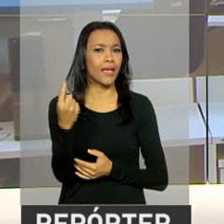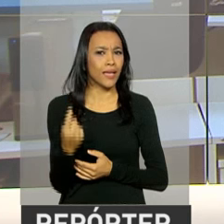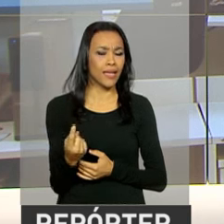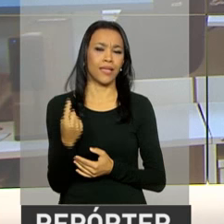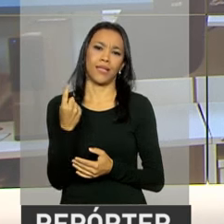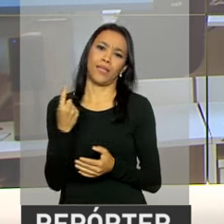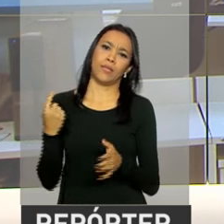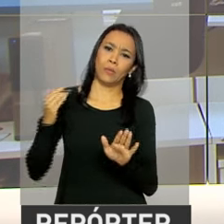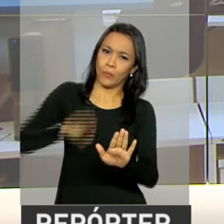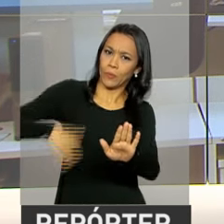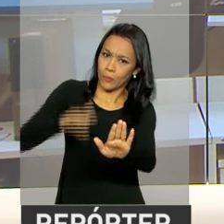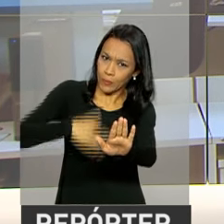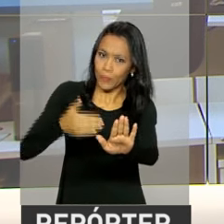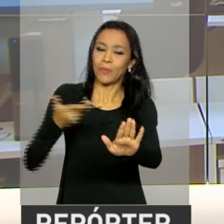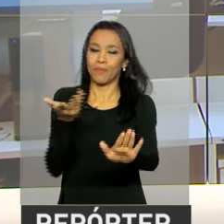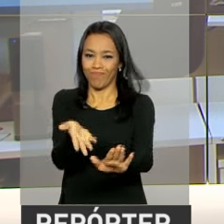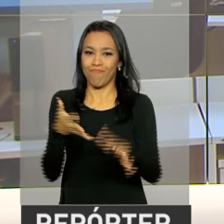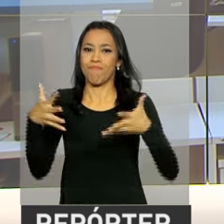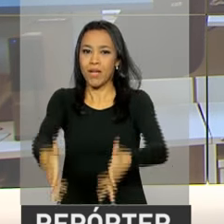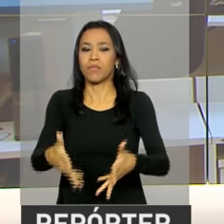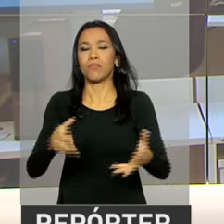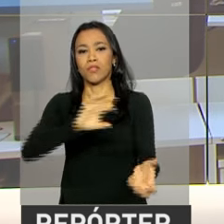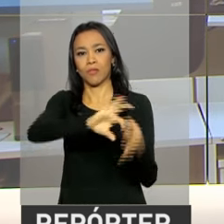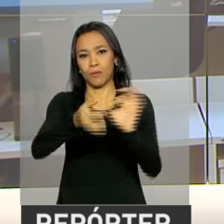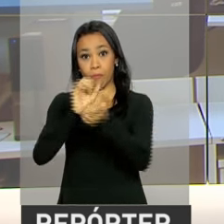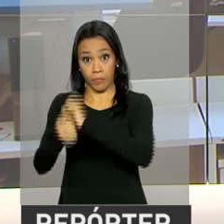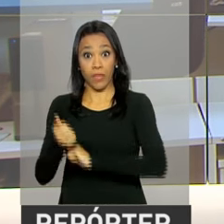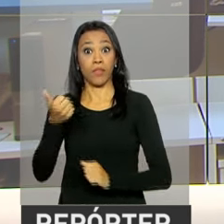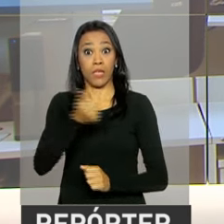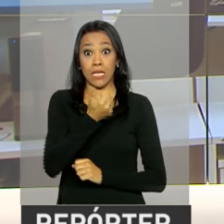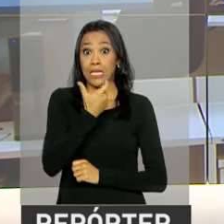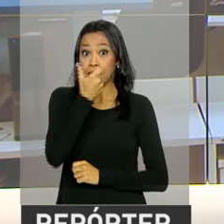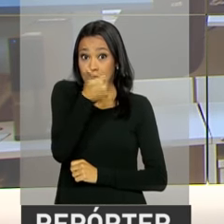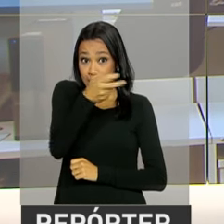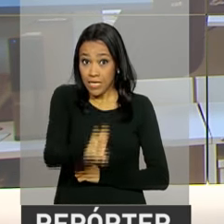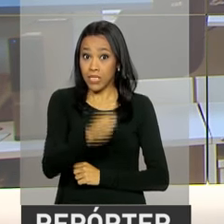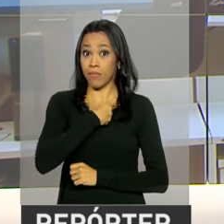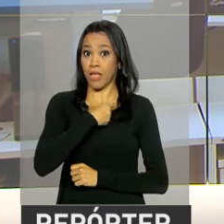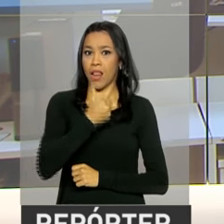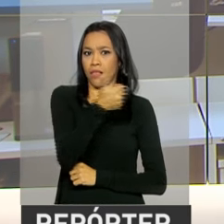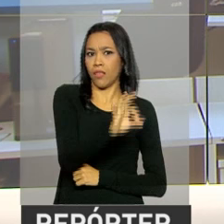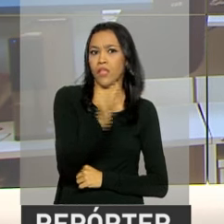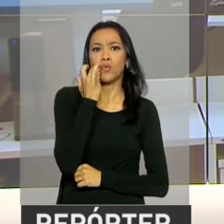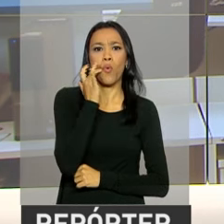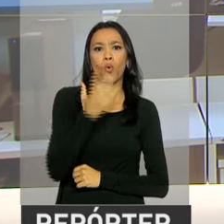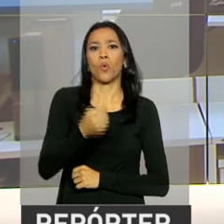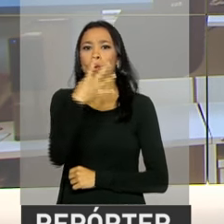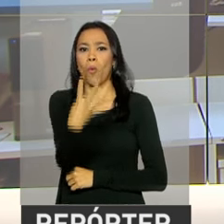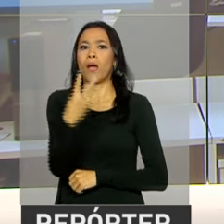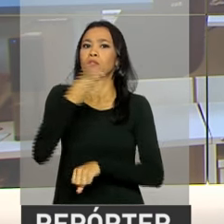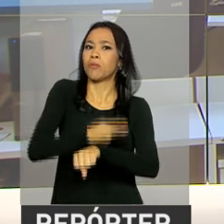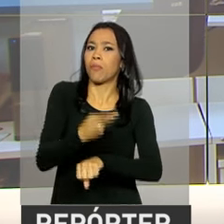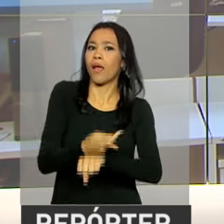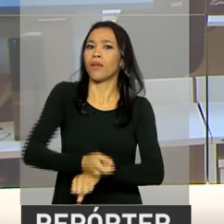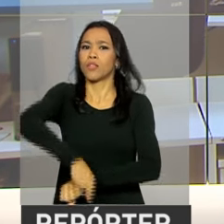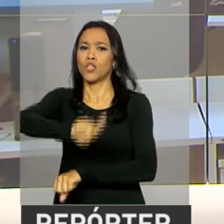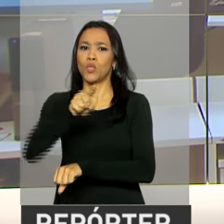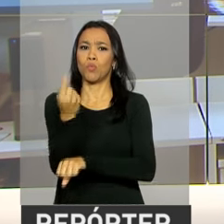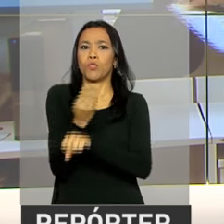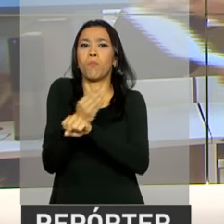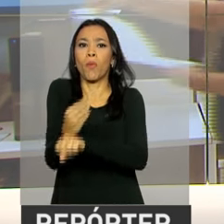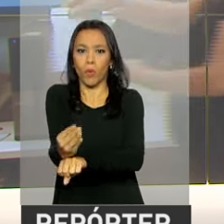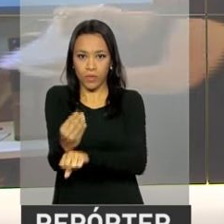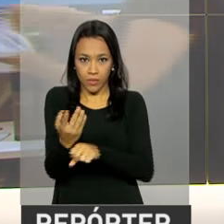sua primeira prova nos Jogos. Ele tem 15 medalhas paralímpicas, sendo 10 de ouro, 4 de prata e 1 de